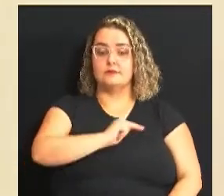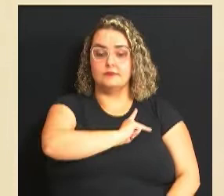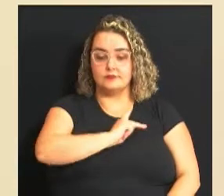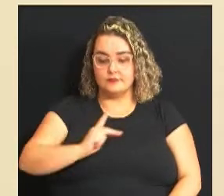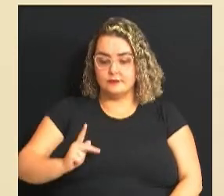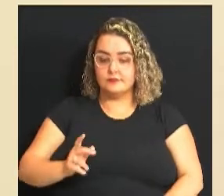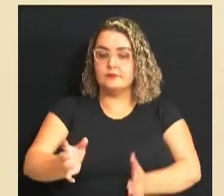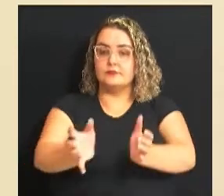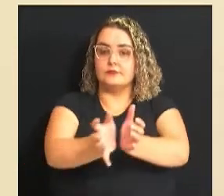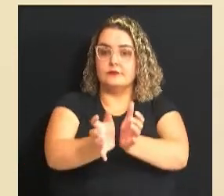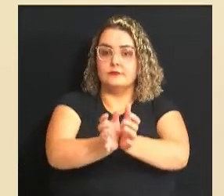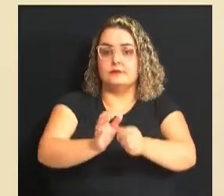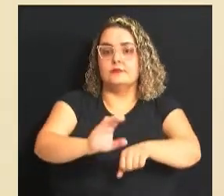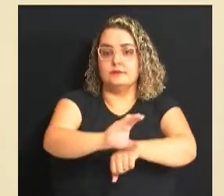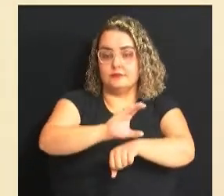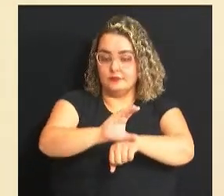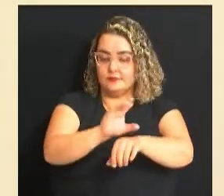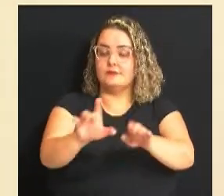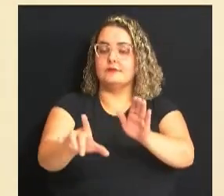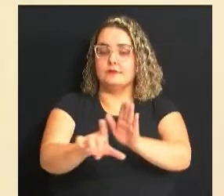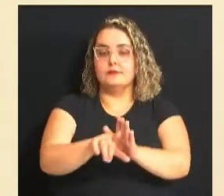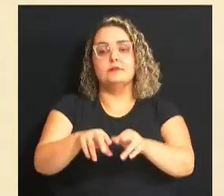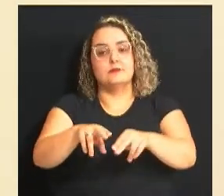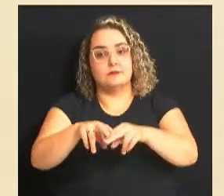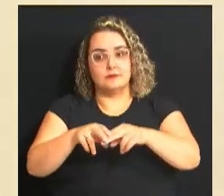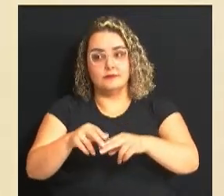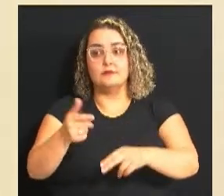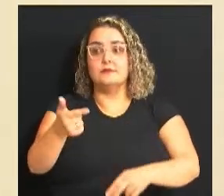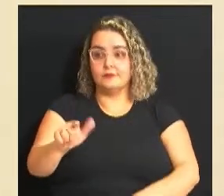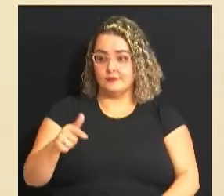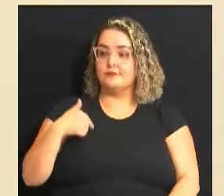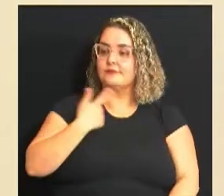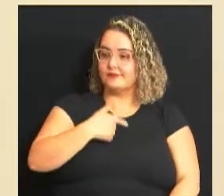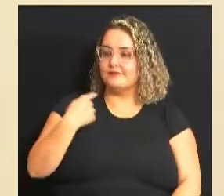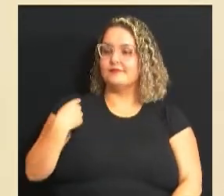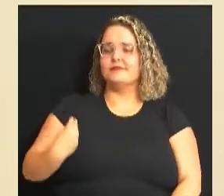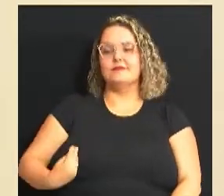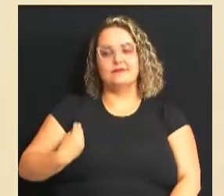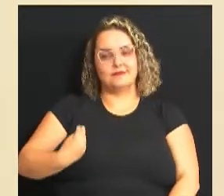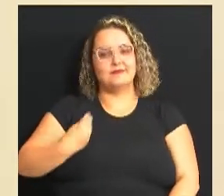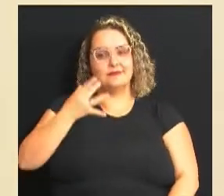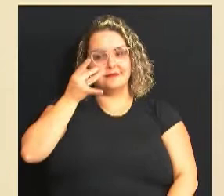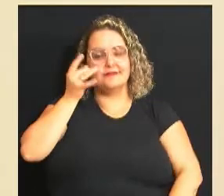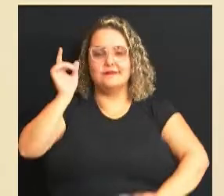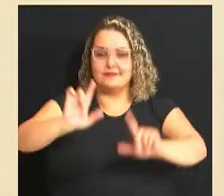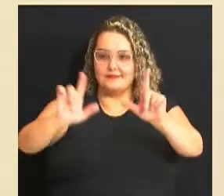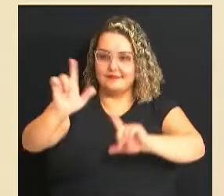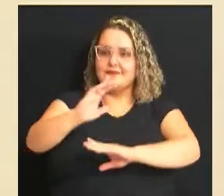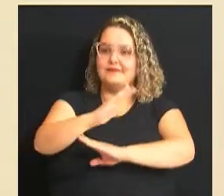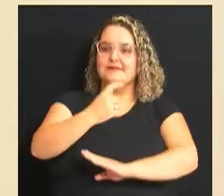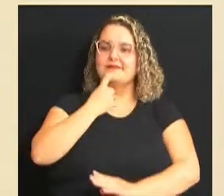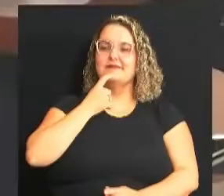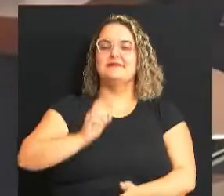da Constileg. Portanto, fique conosco ao vivo aqui na TV Câmara Campinas.